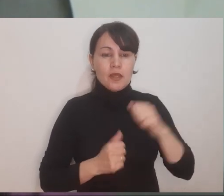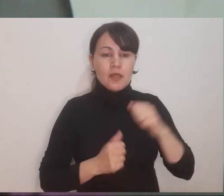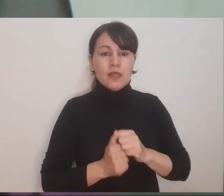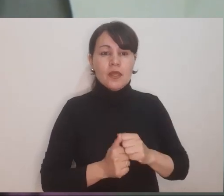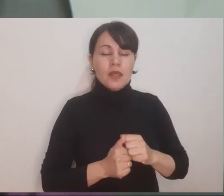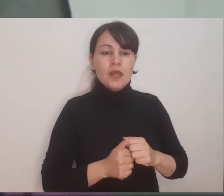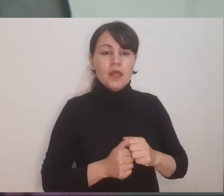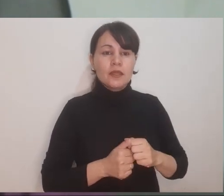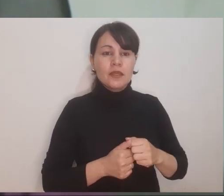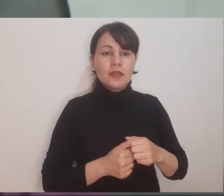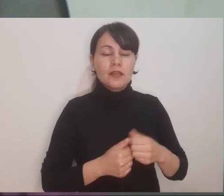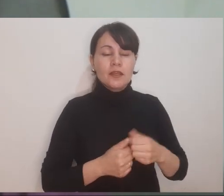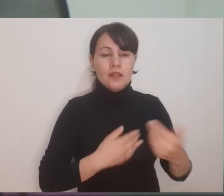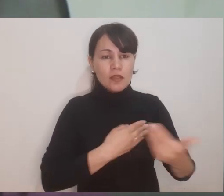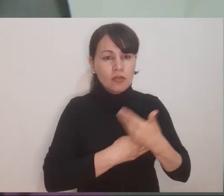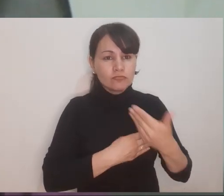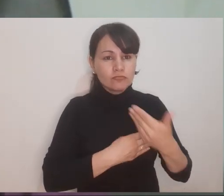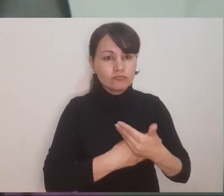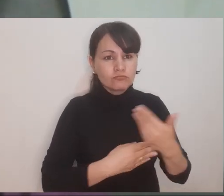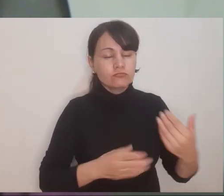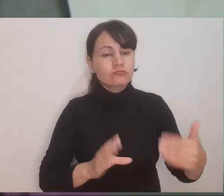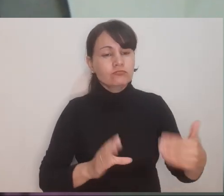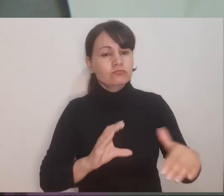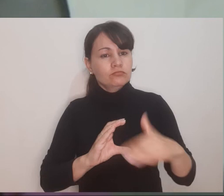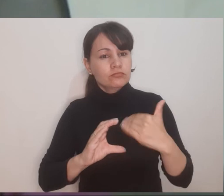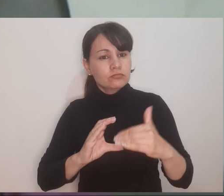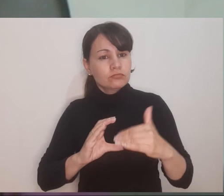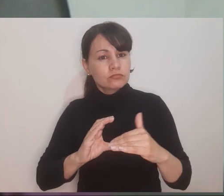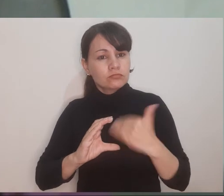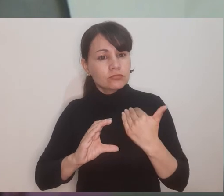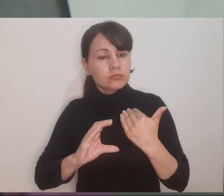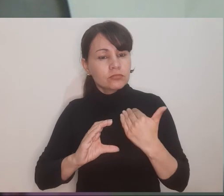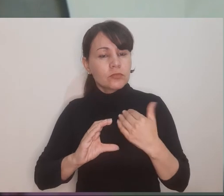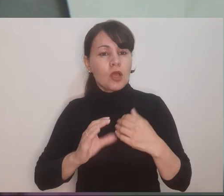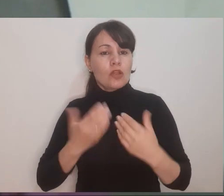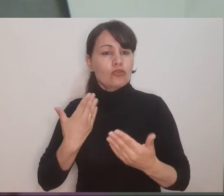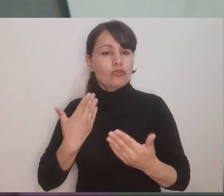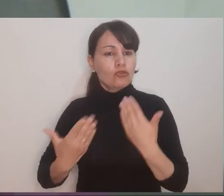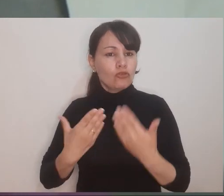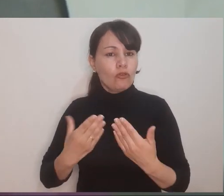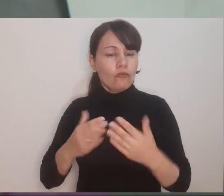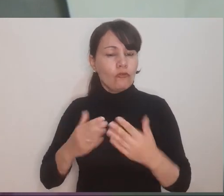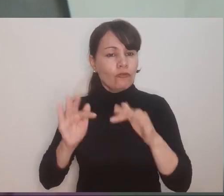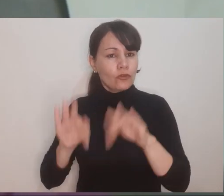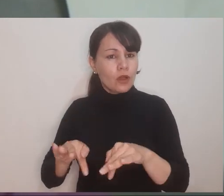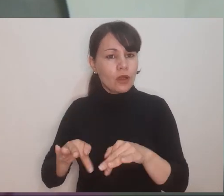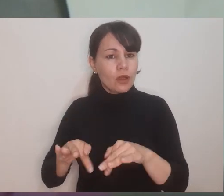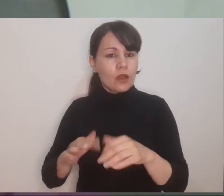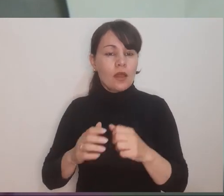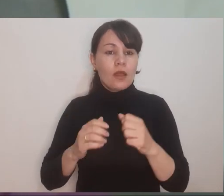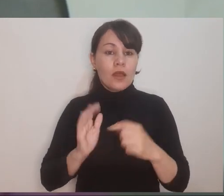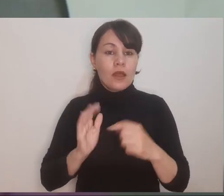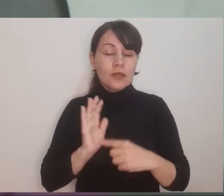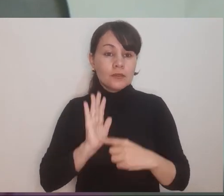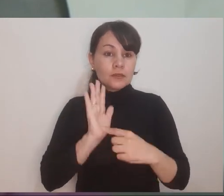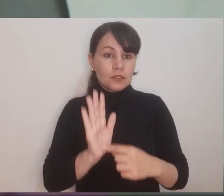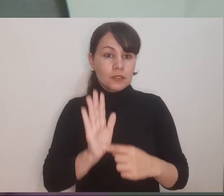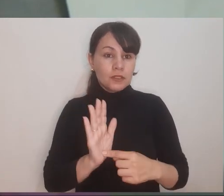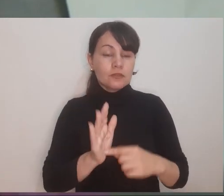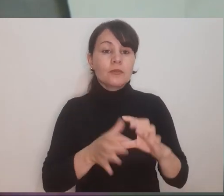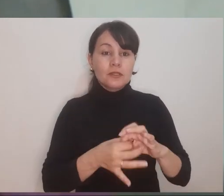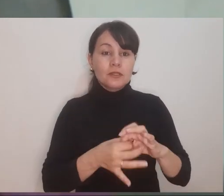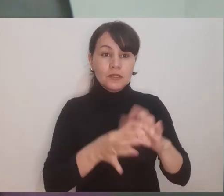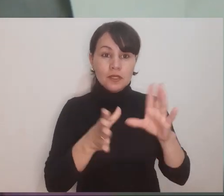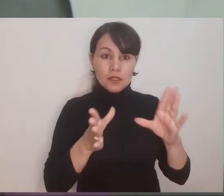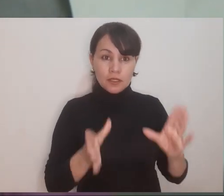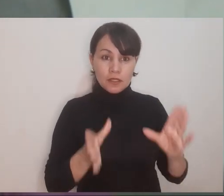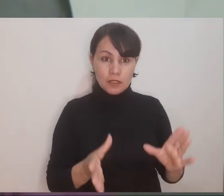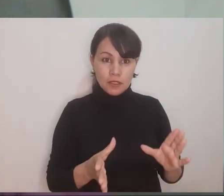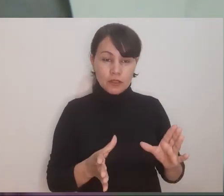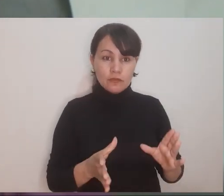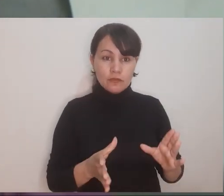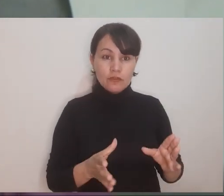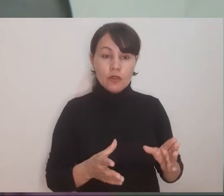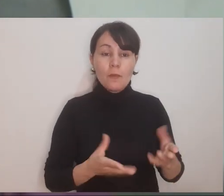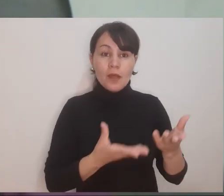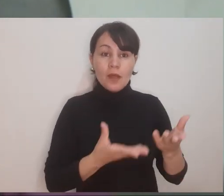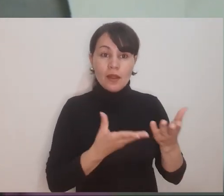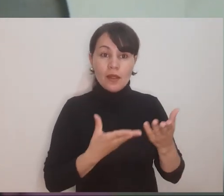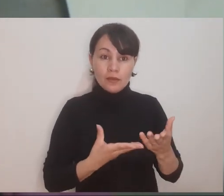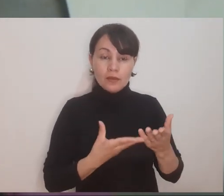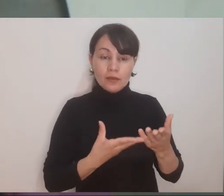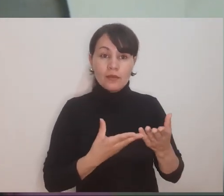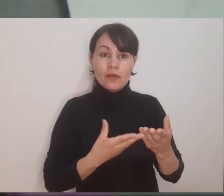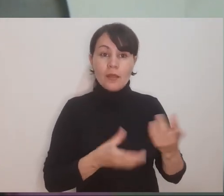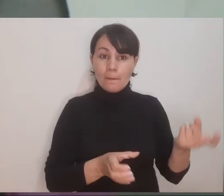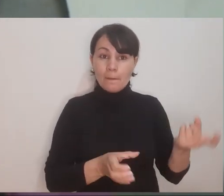em contato, retirar alguma dúvida. Esta apresentação também estará disponível para quem tiver